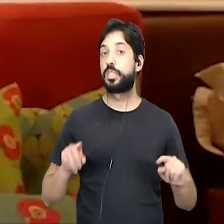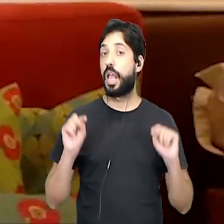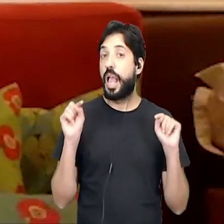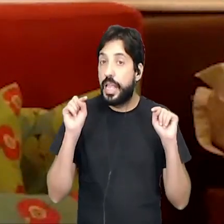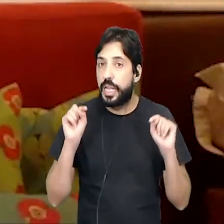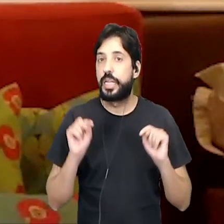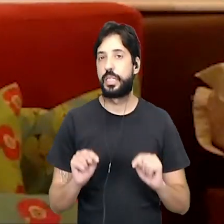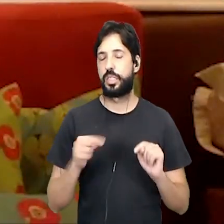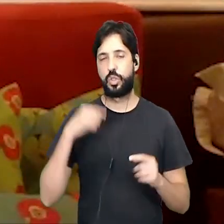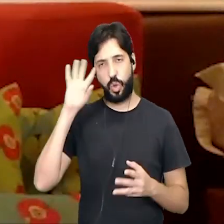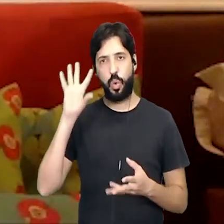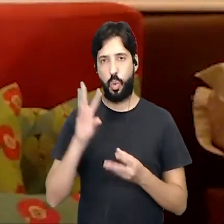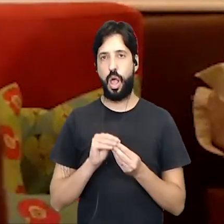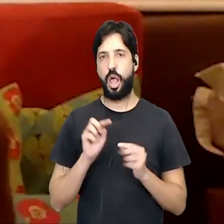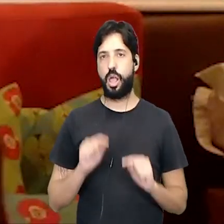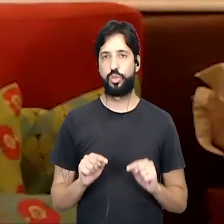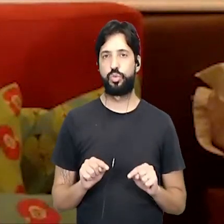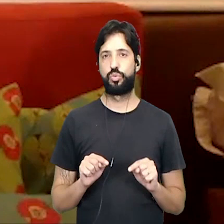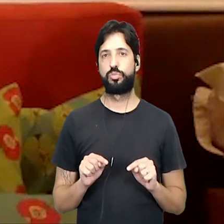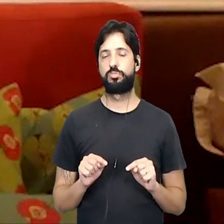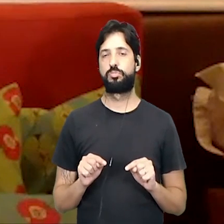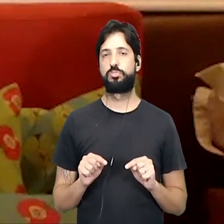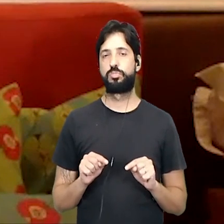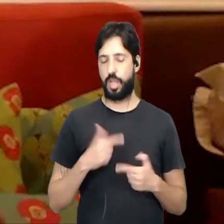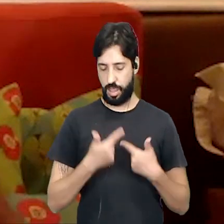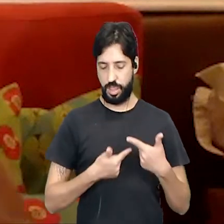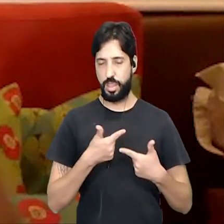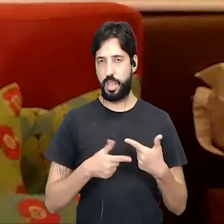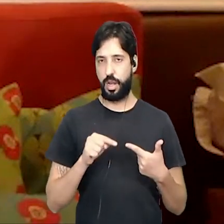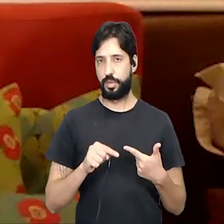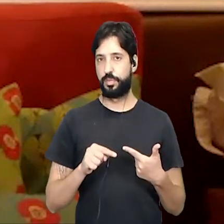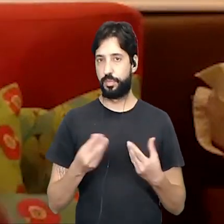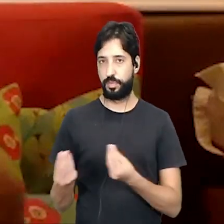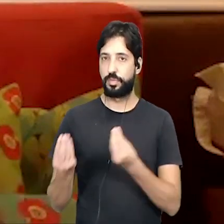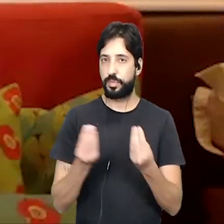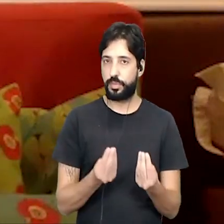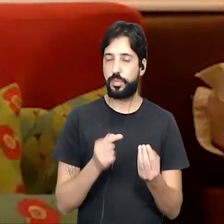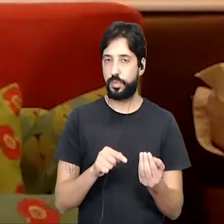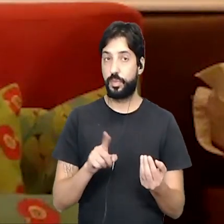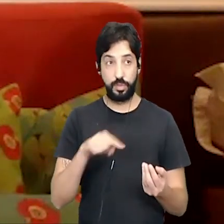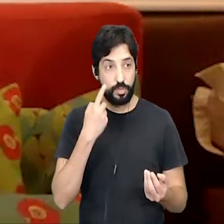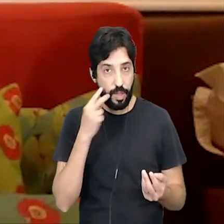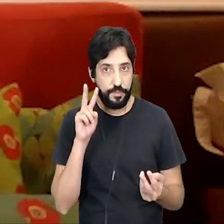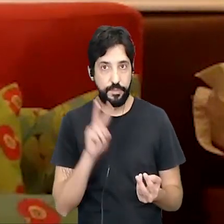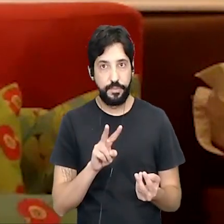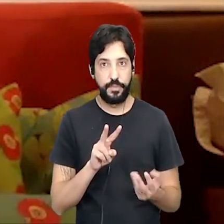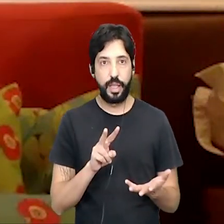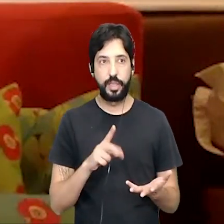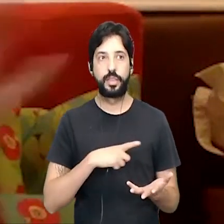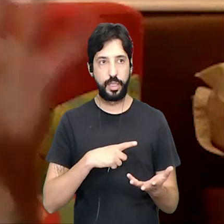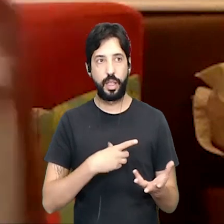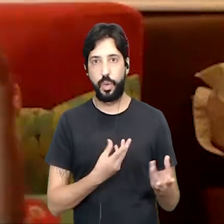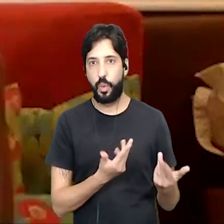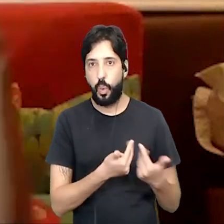né? E é isso que eu acho que, de certa forma, esse trabalho também traz, né?